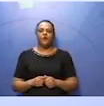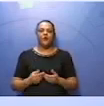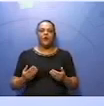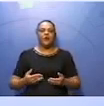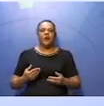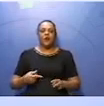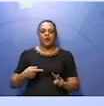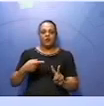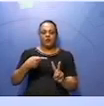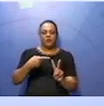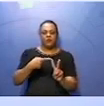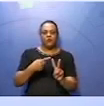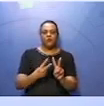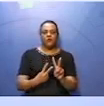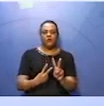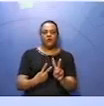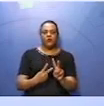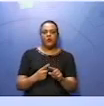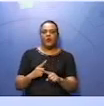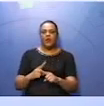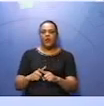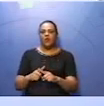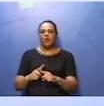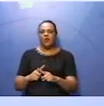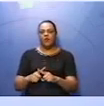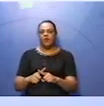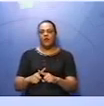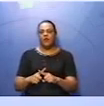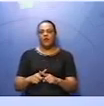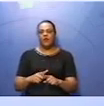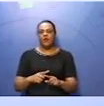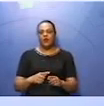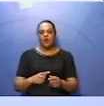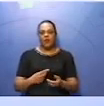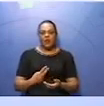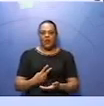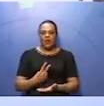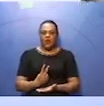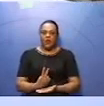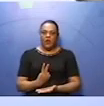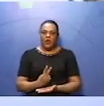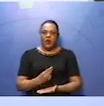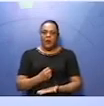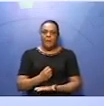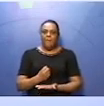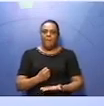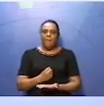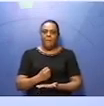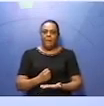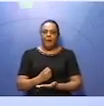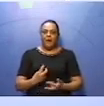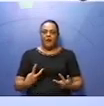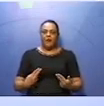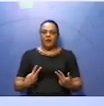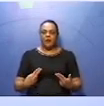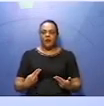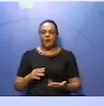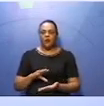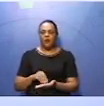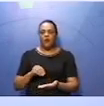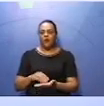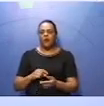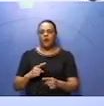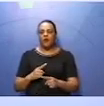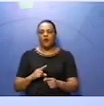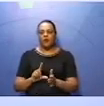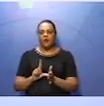da aula. Quando é conta de vezes de raiz com o mesmo índice, copia o índice e faz a conta de vezes aqui